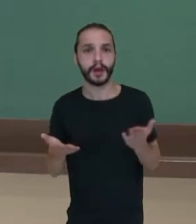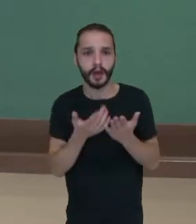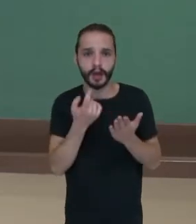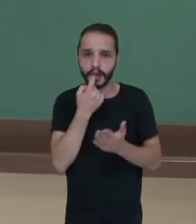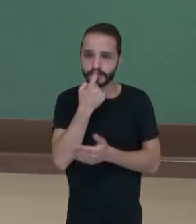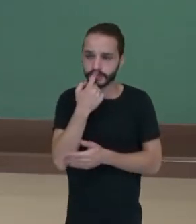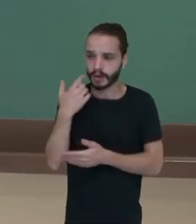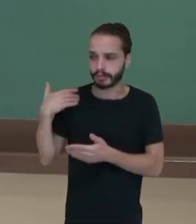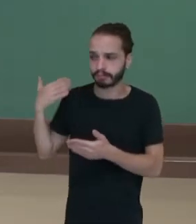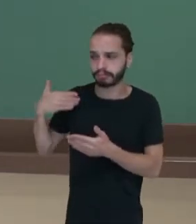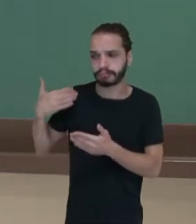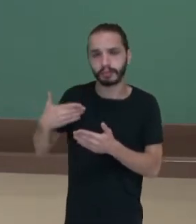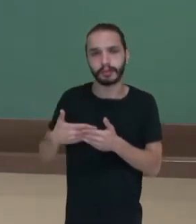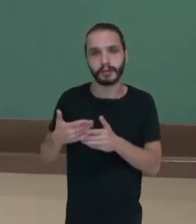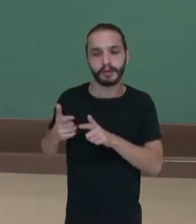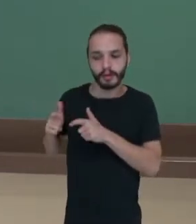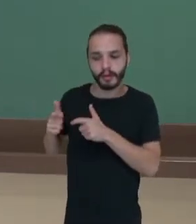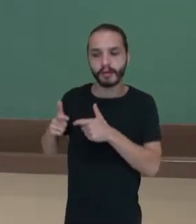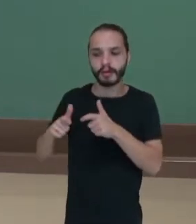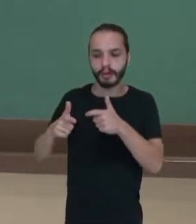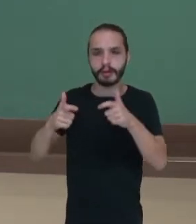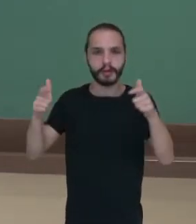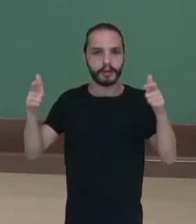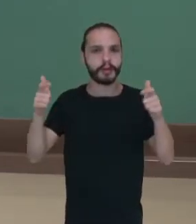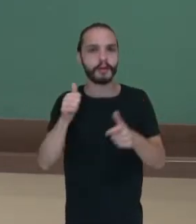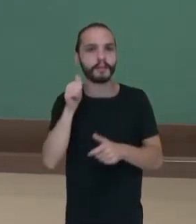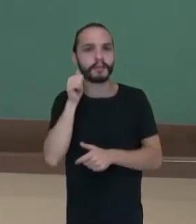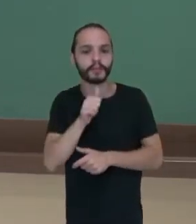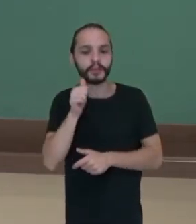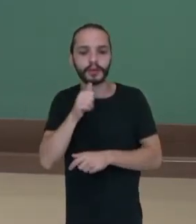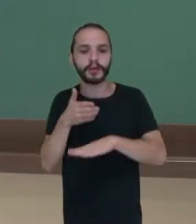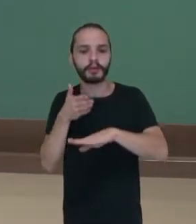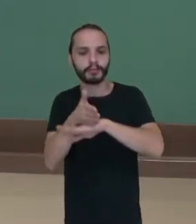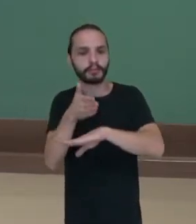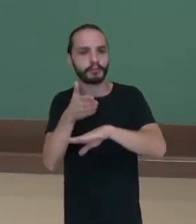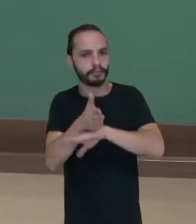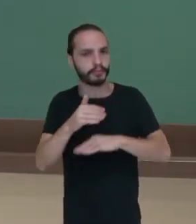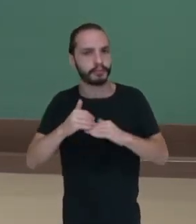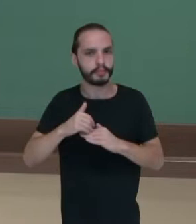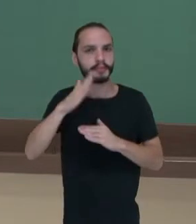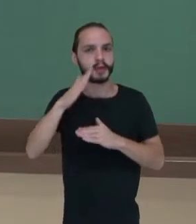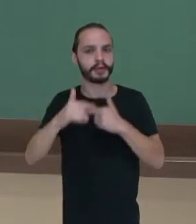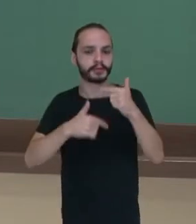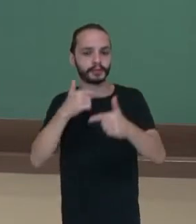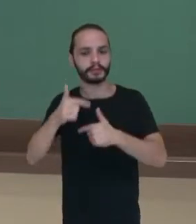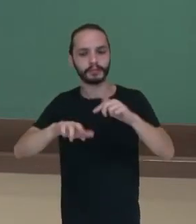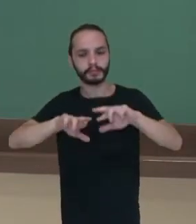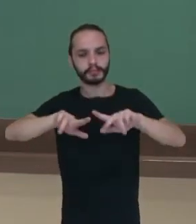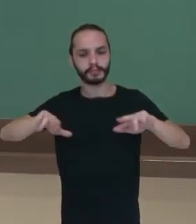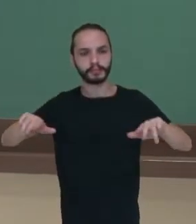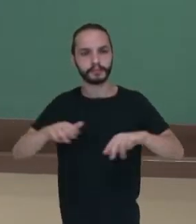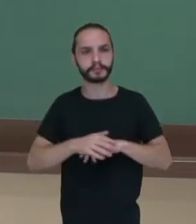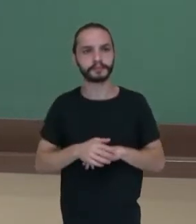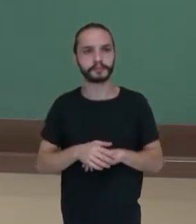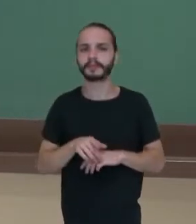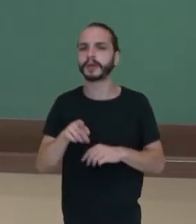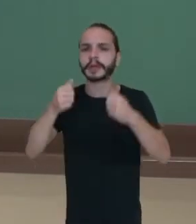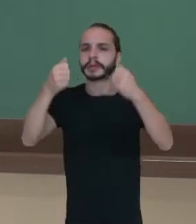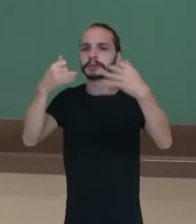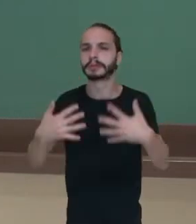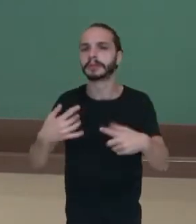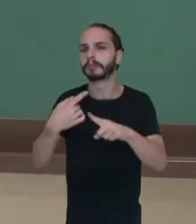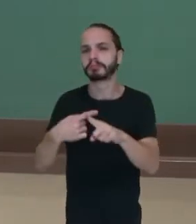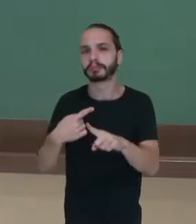a crescente inserção da mulher no mercado de trabalho, no campo de trabalho. E isso é explicado por